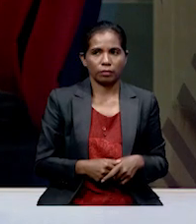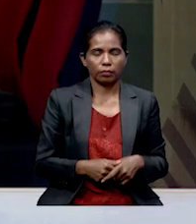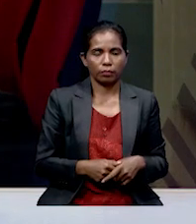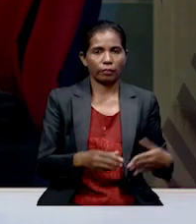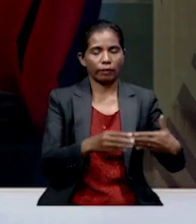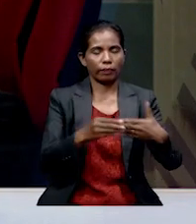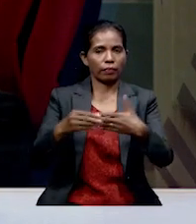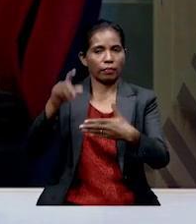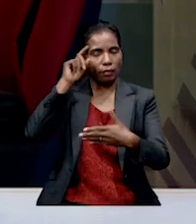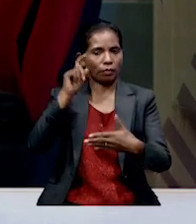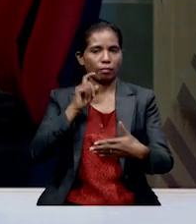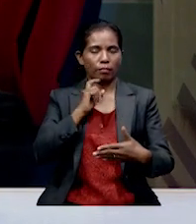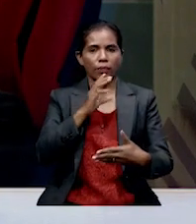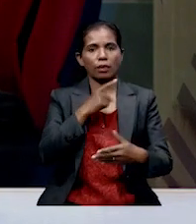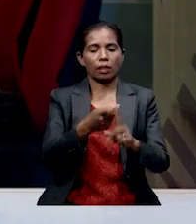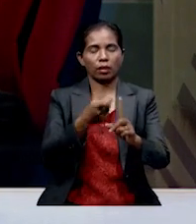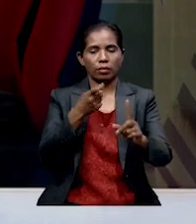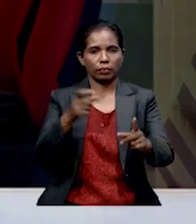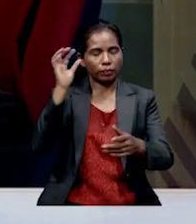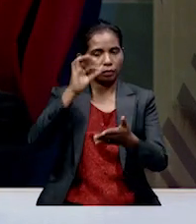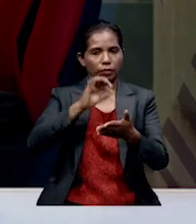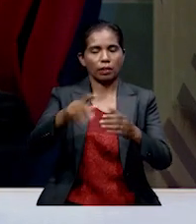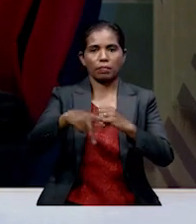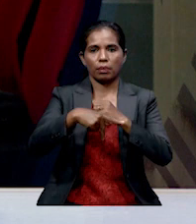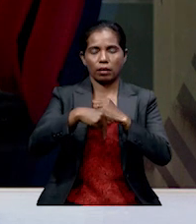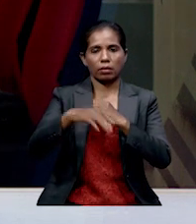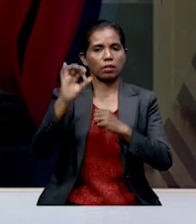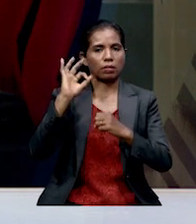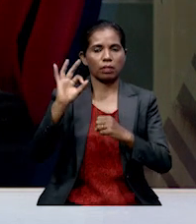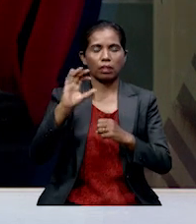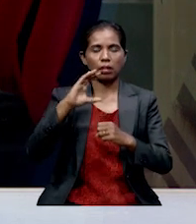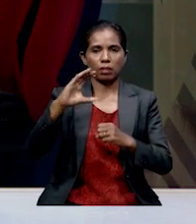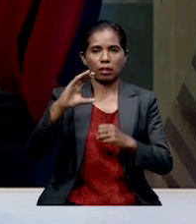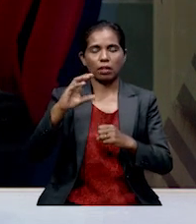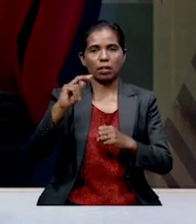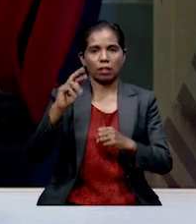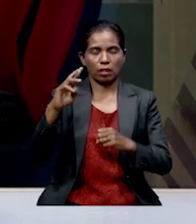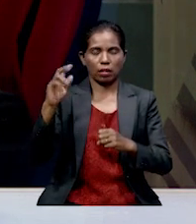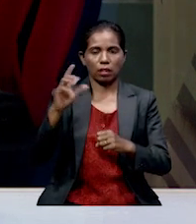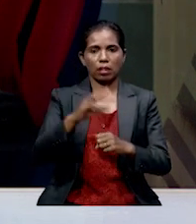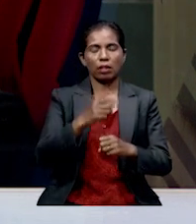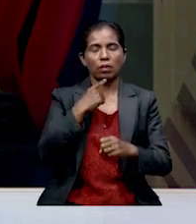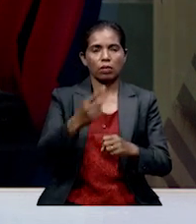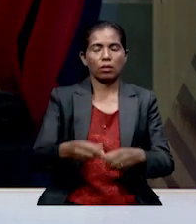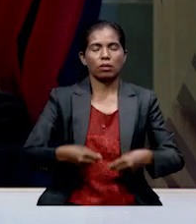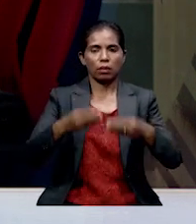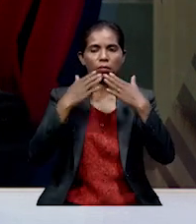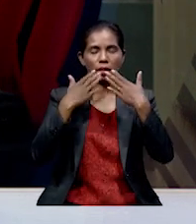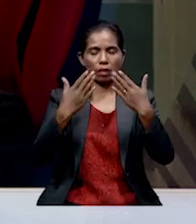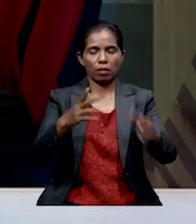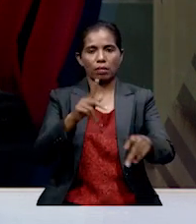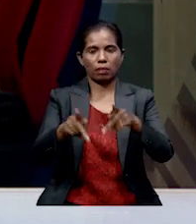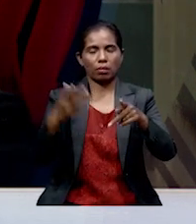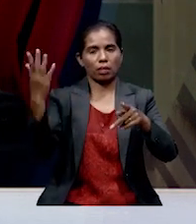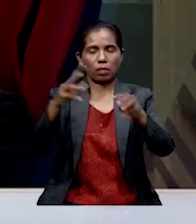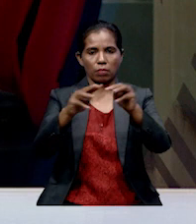Líder nasional Kairala Sanana Gusmão lihu si sekretário geral Partido Senarte, Francisco Calboa de Lai, foi agradecimento ba comunidade